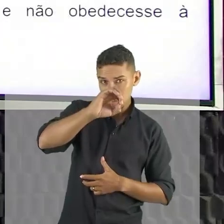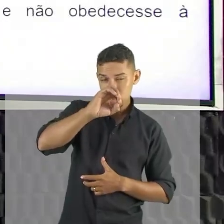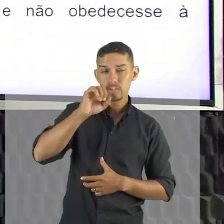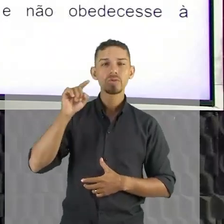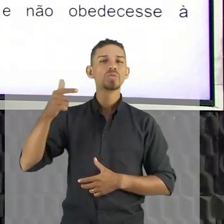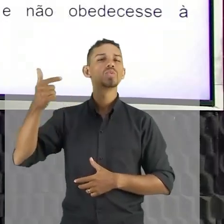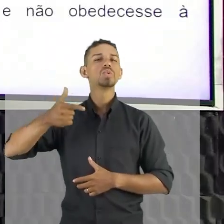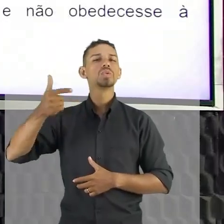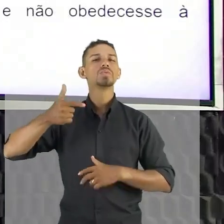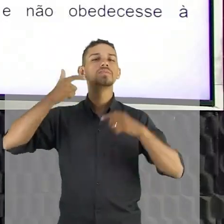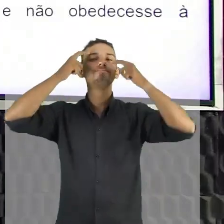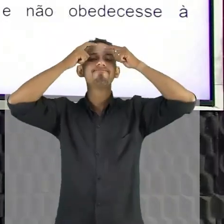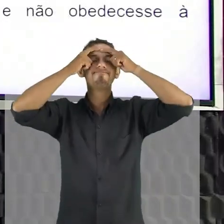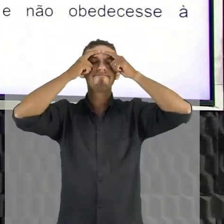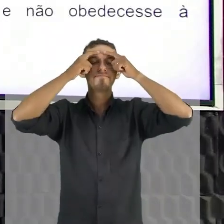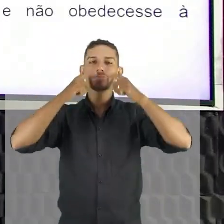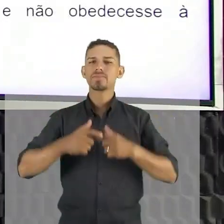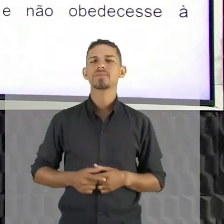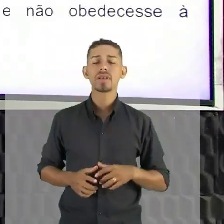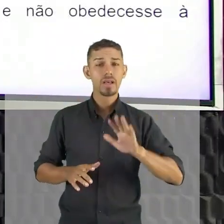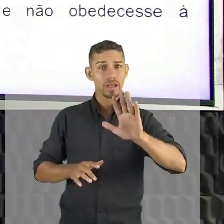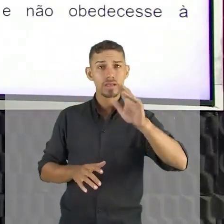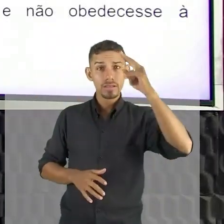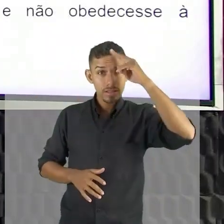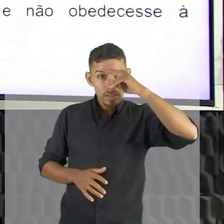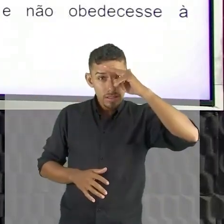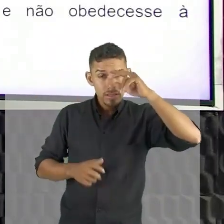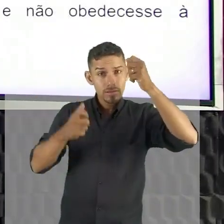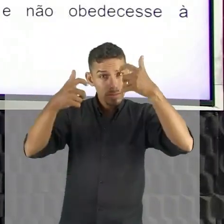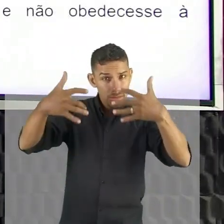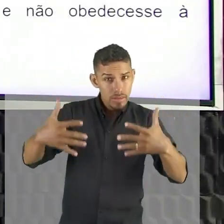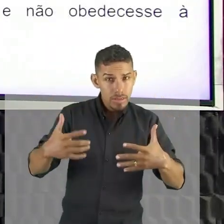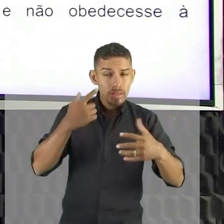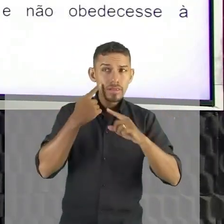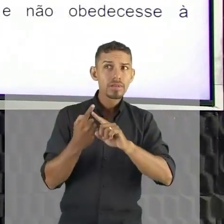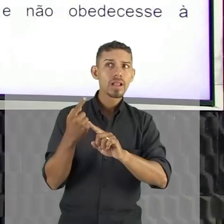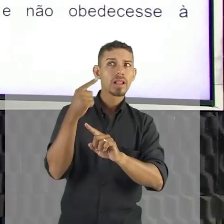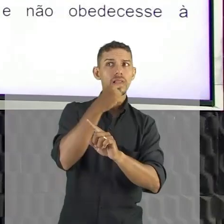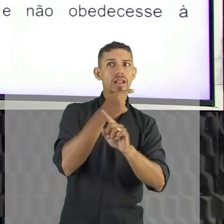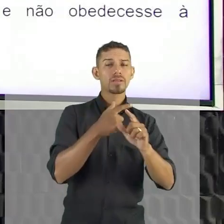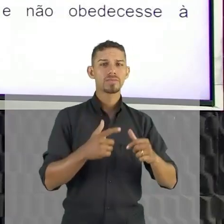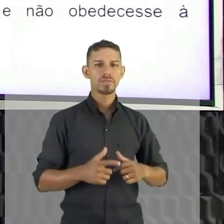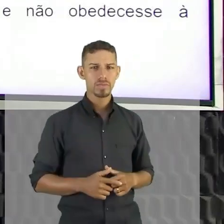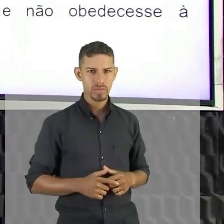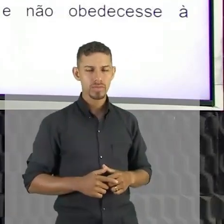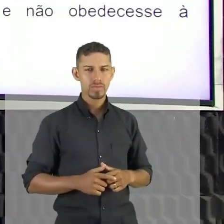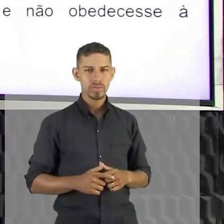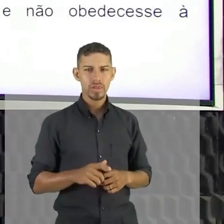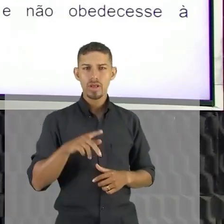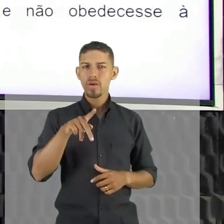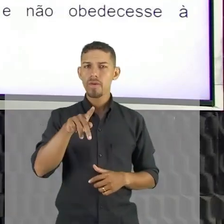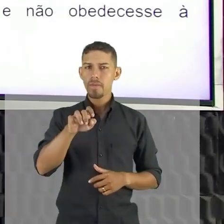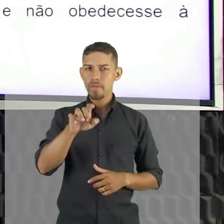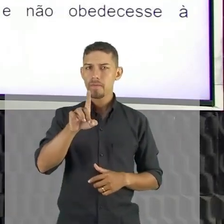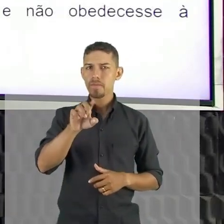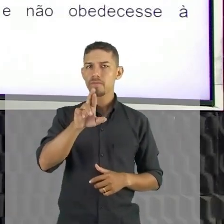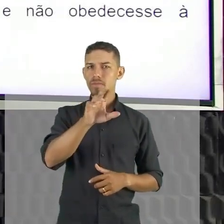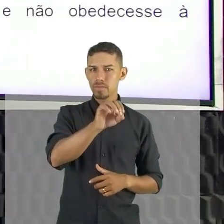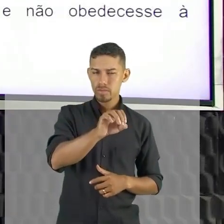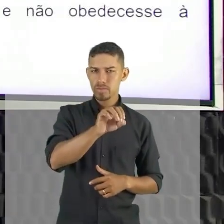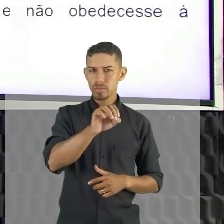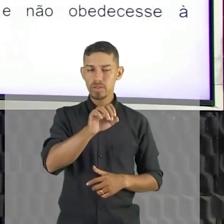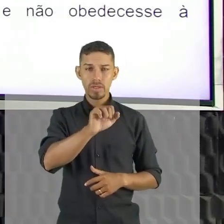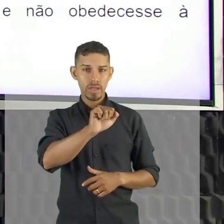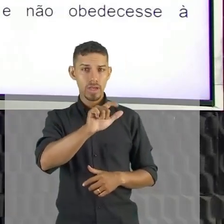só a vocês que todo aquele imbróglio que aconteceu com Dom Pedro, com Pedro de Alcântara, que depois torna-se Dom